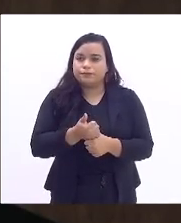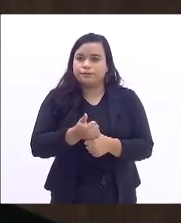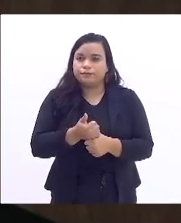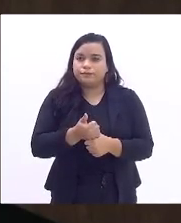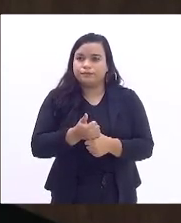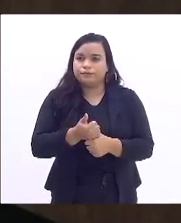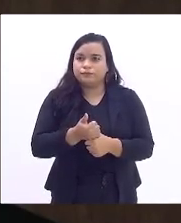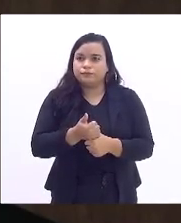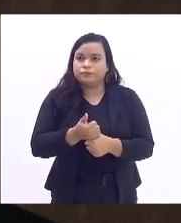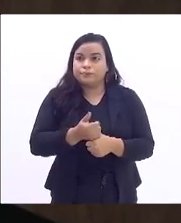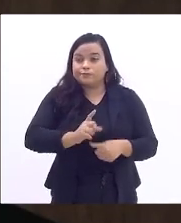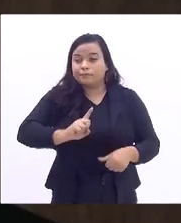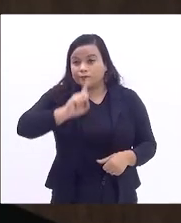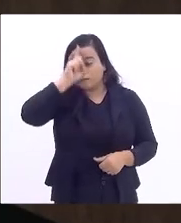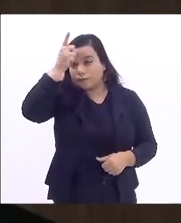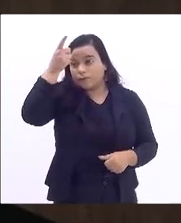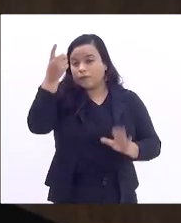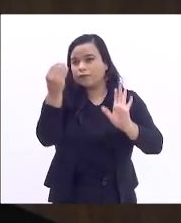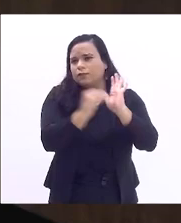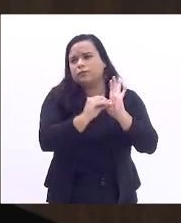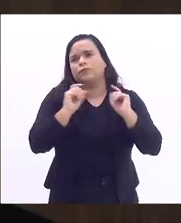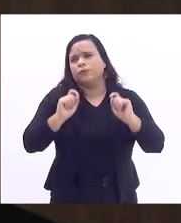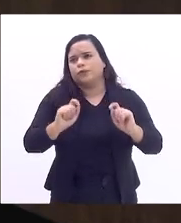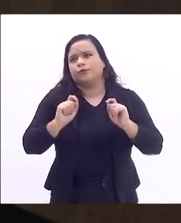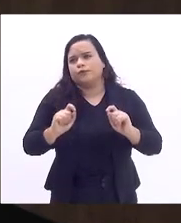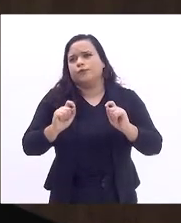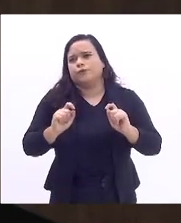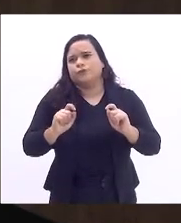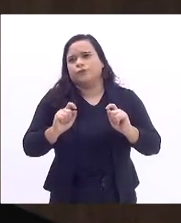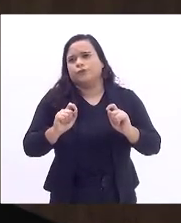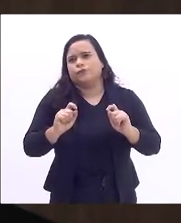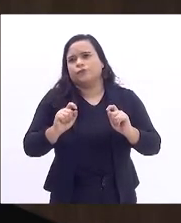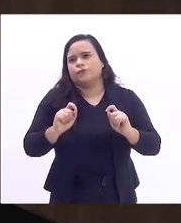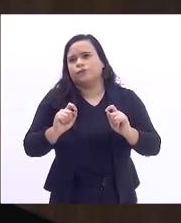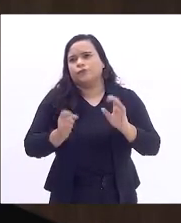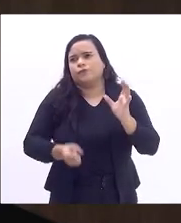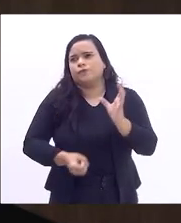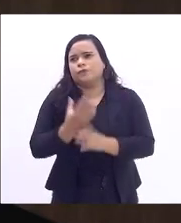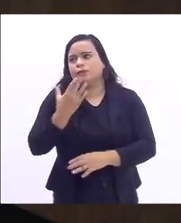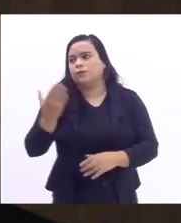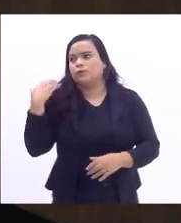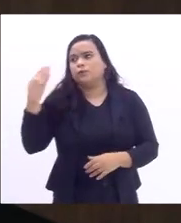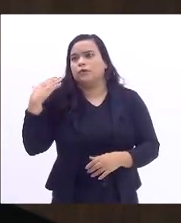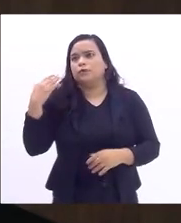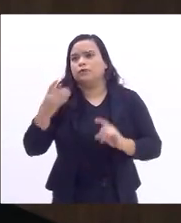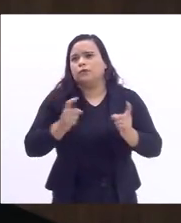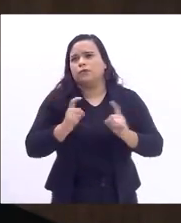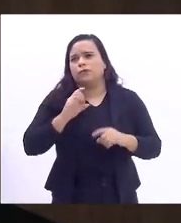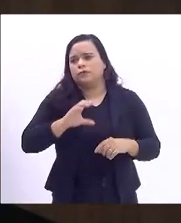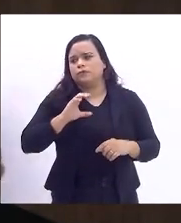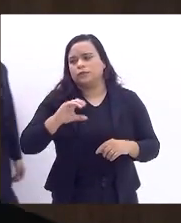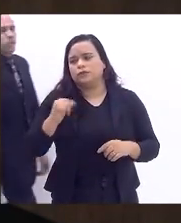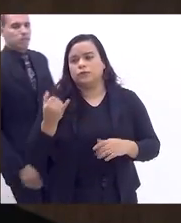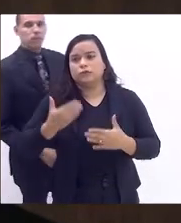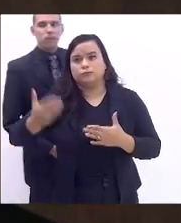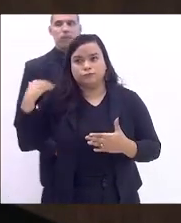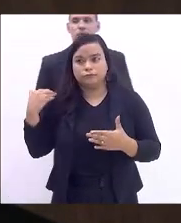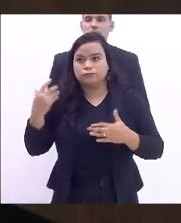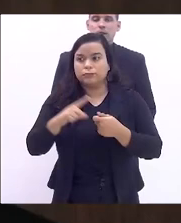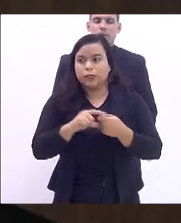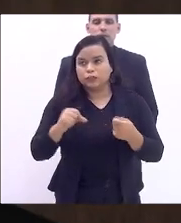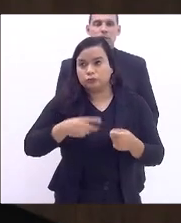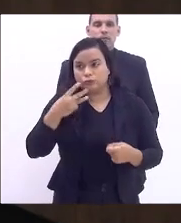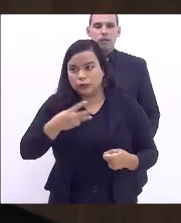e ele inventou que nasceu lá na reunião da ccj pretérita um